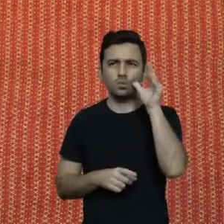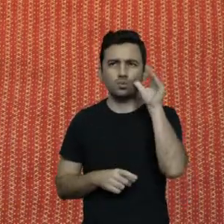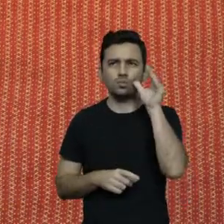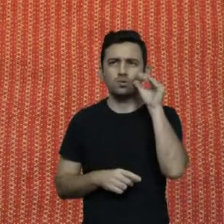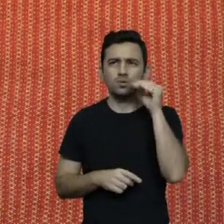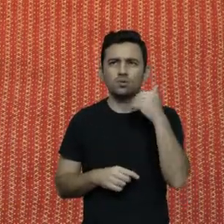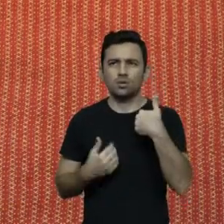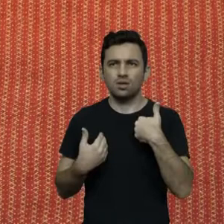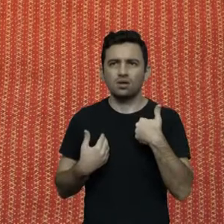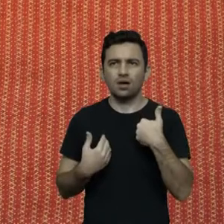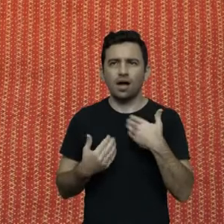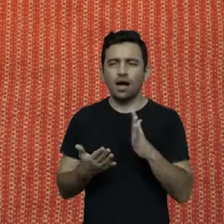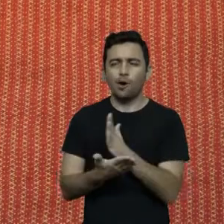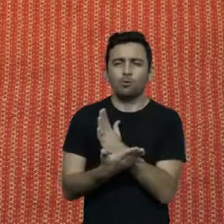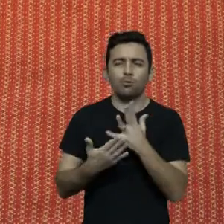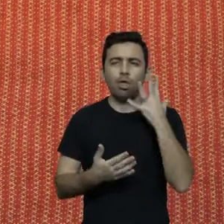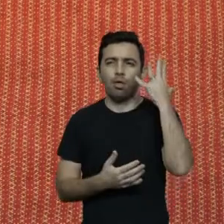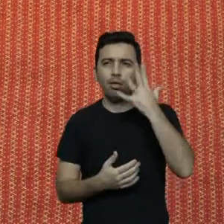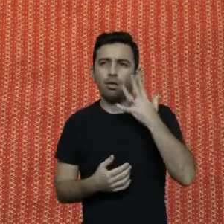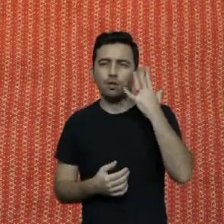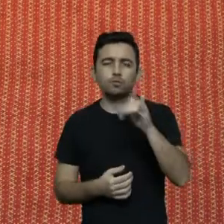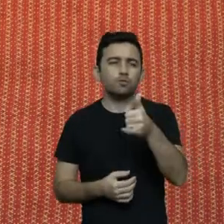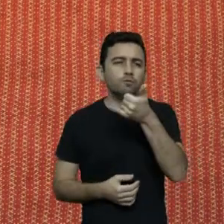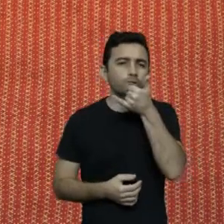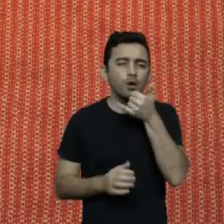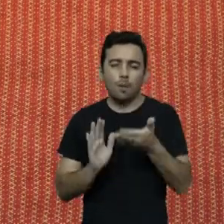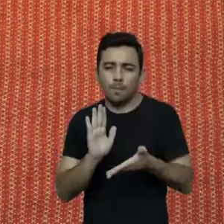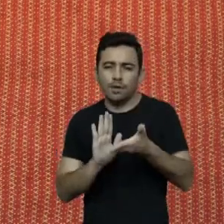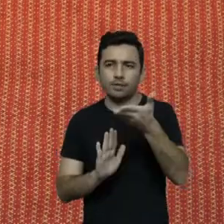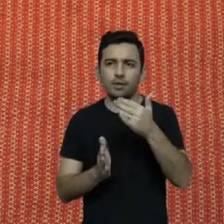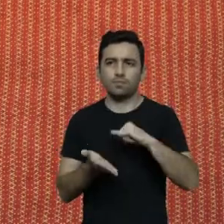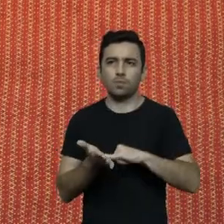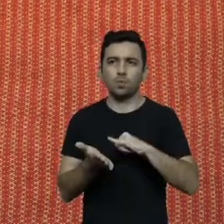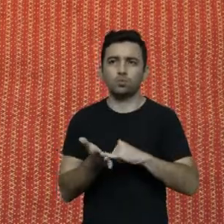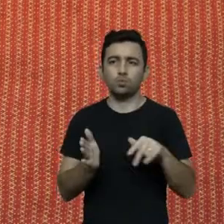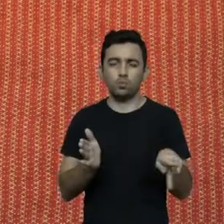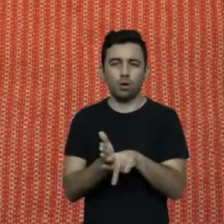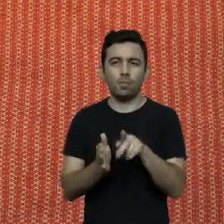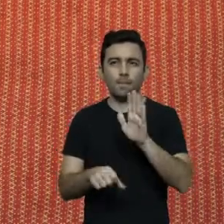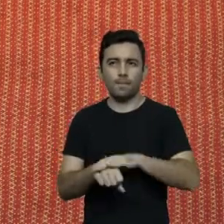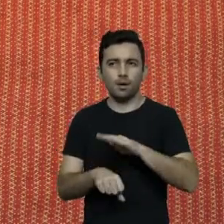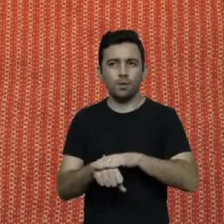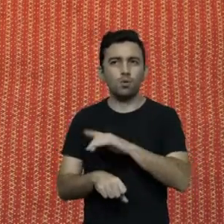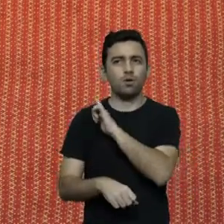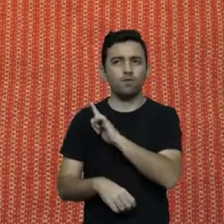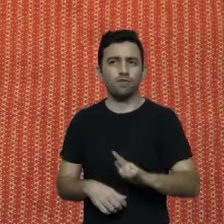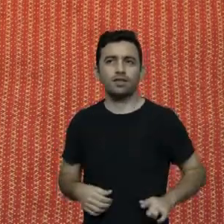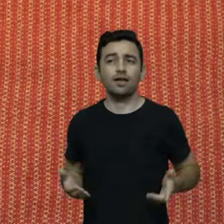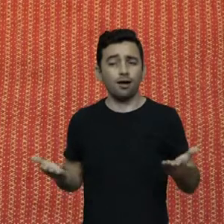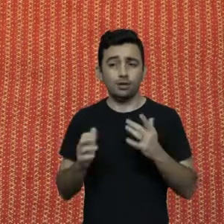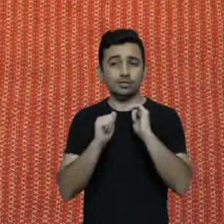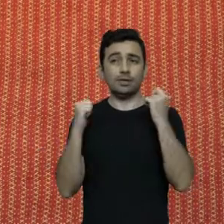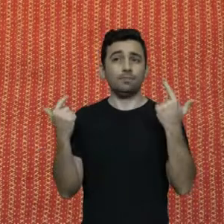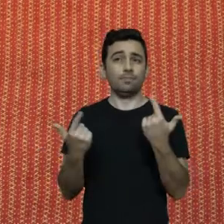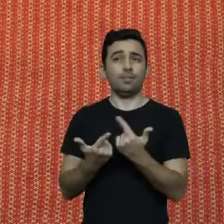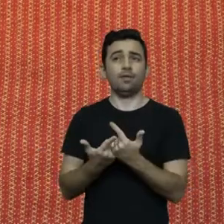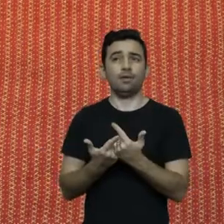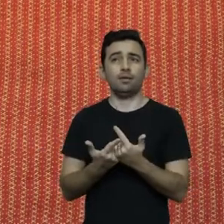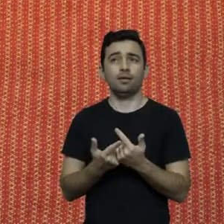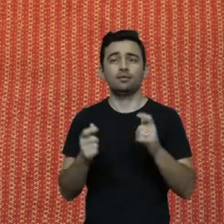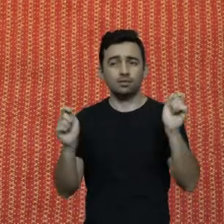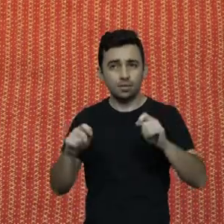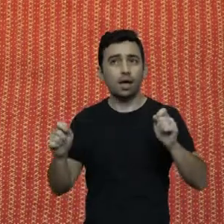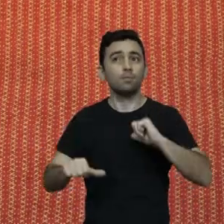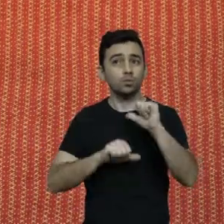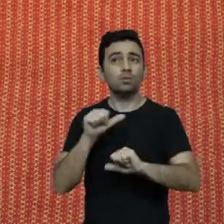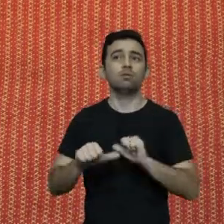algumas narrativas para tentar justificar Esse aumento de impostos causado pelo governo e que agora a assembleia tem a chance de